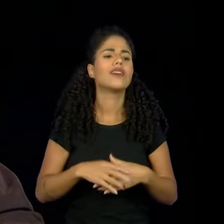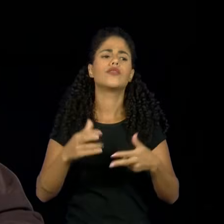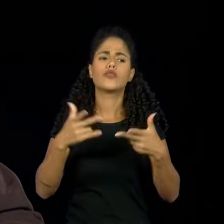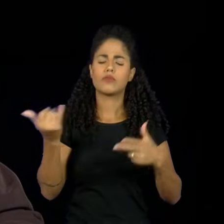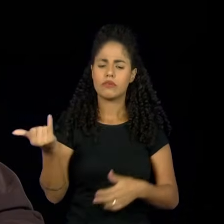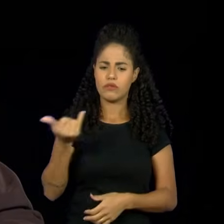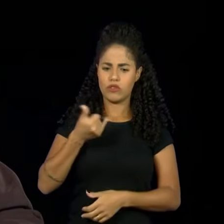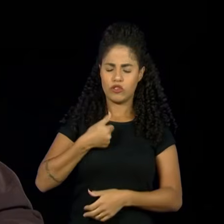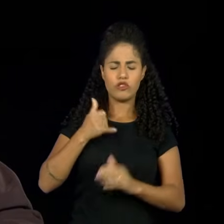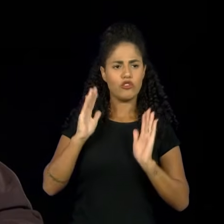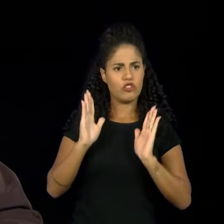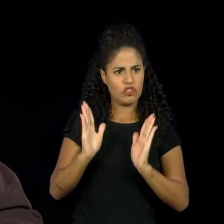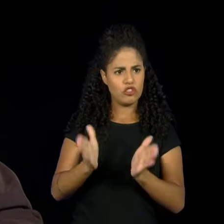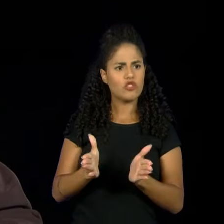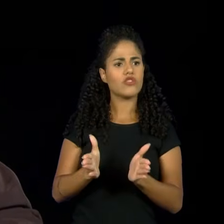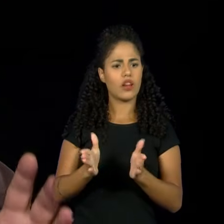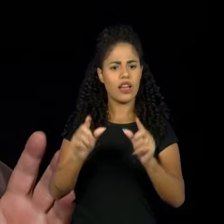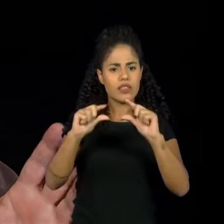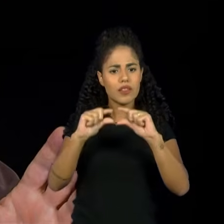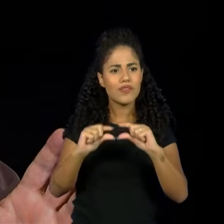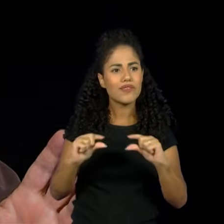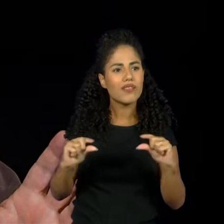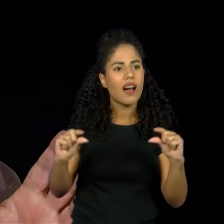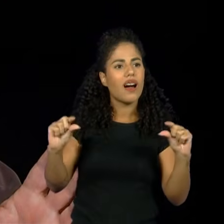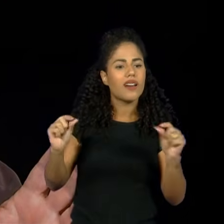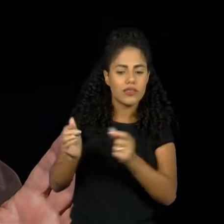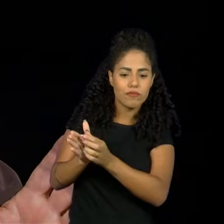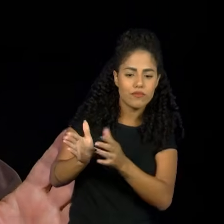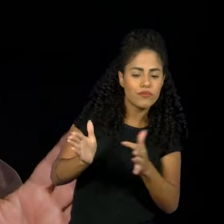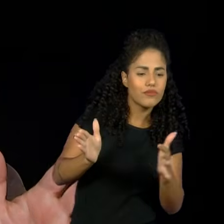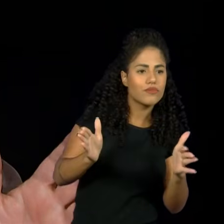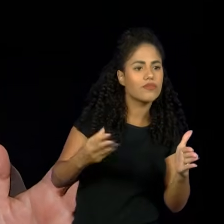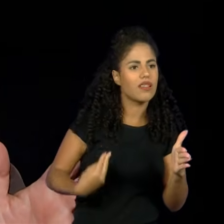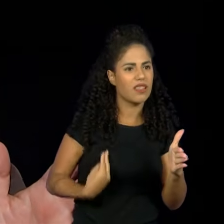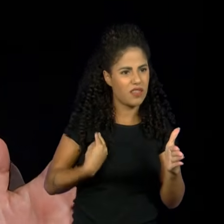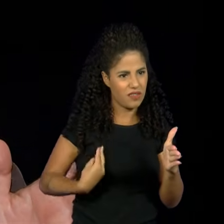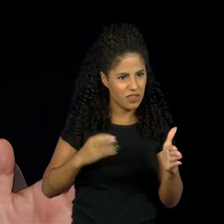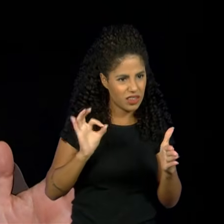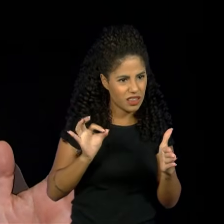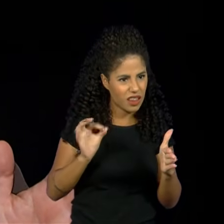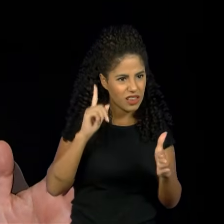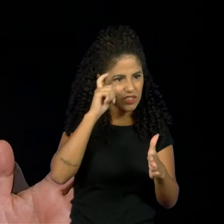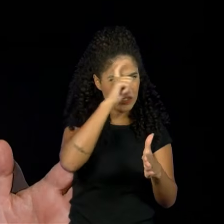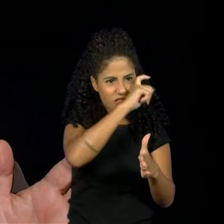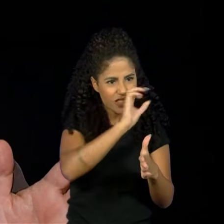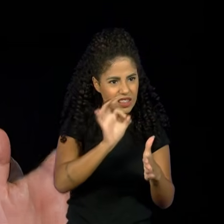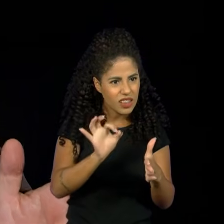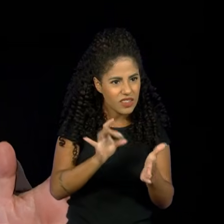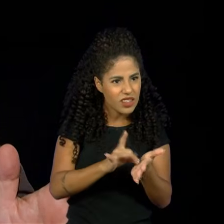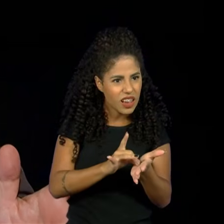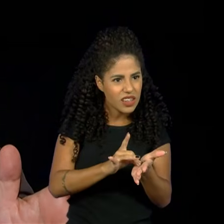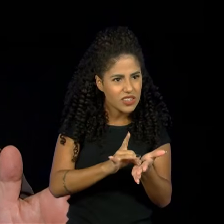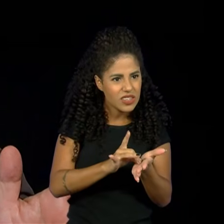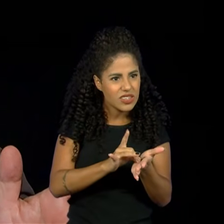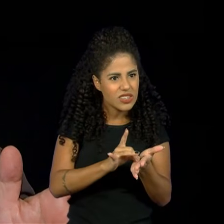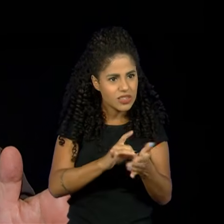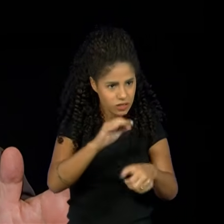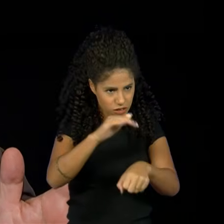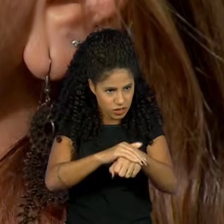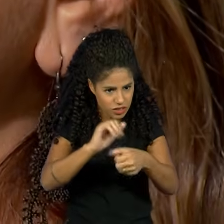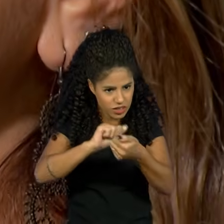já ouviu essa frase num momento dificílimo, né? Tem coisa para